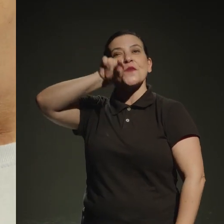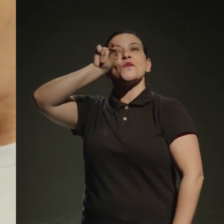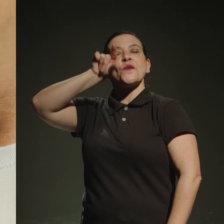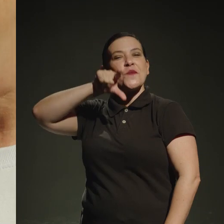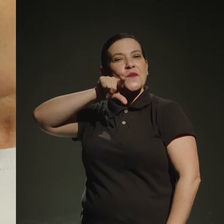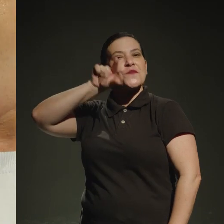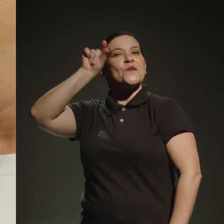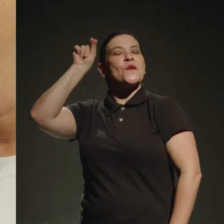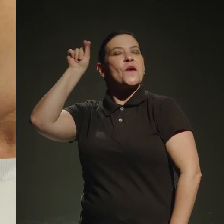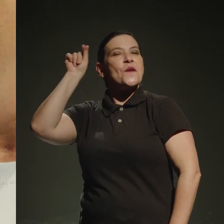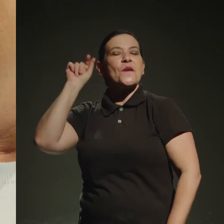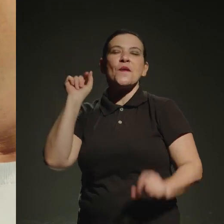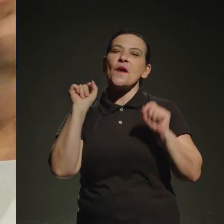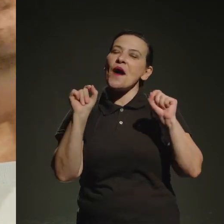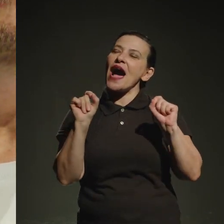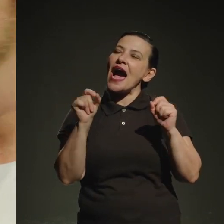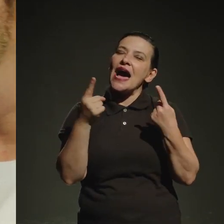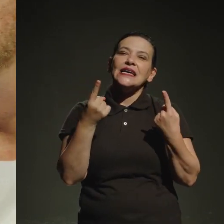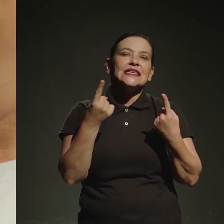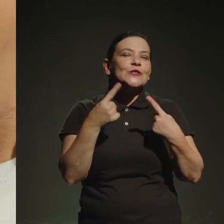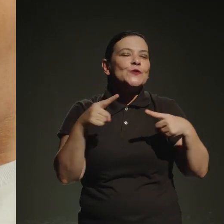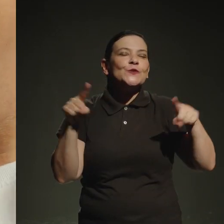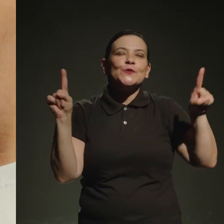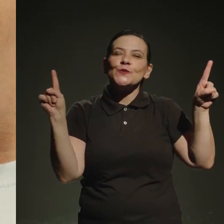Amanheceu, o perigo passou, ufa!